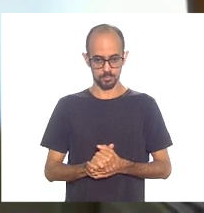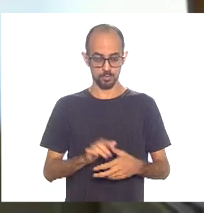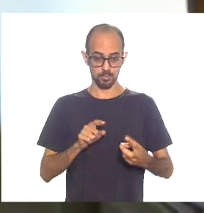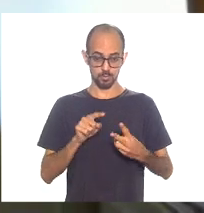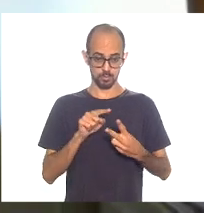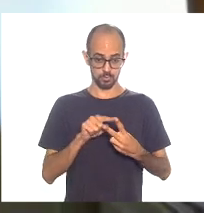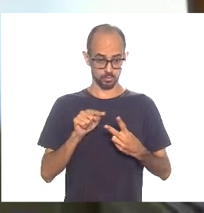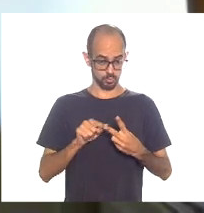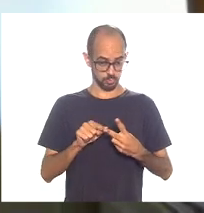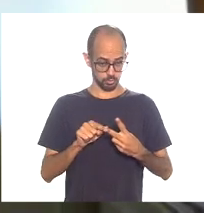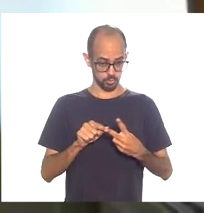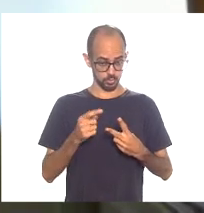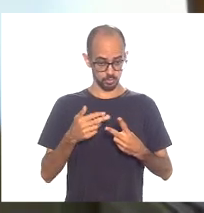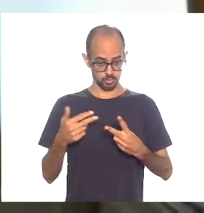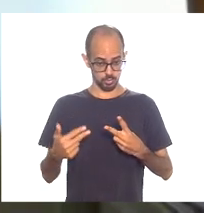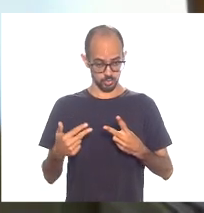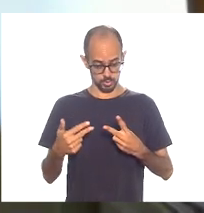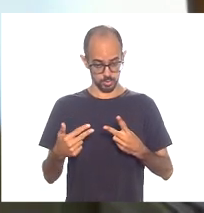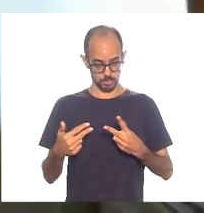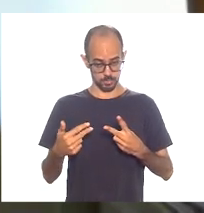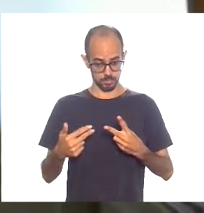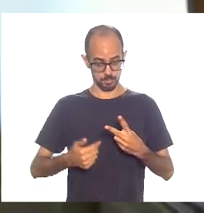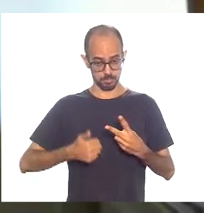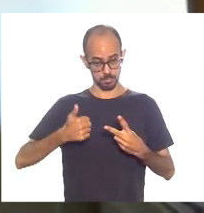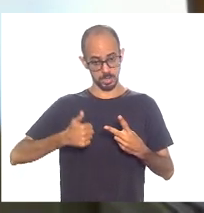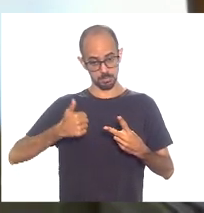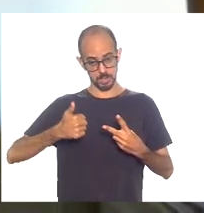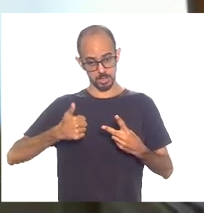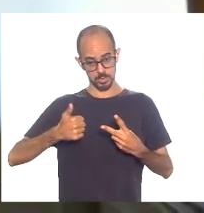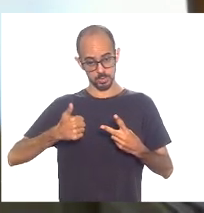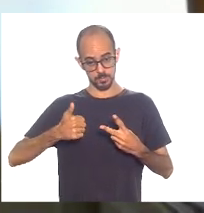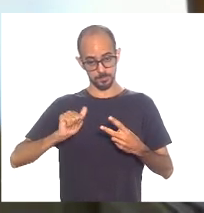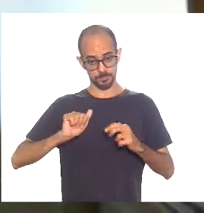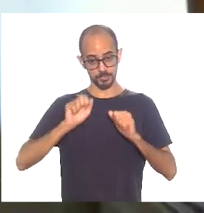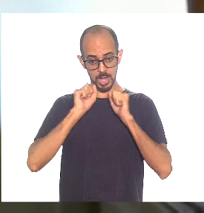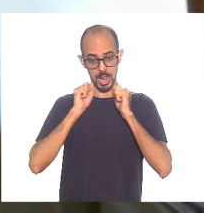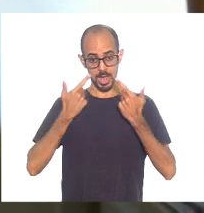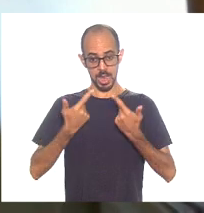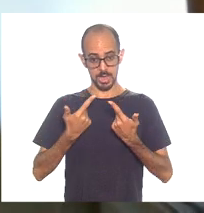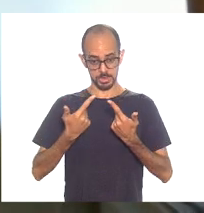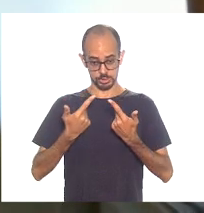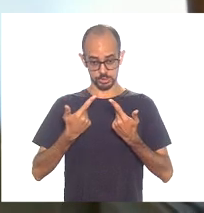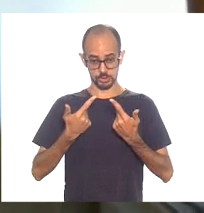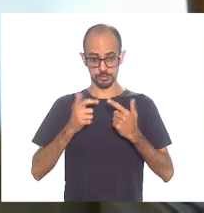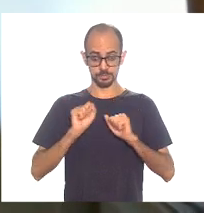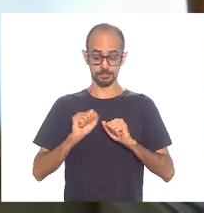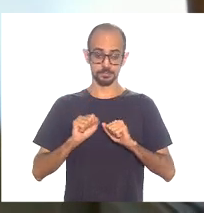duas linhas de raciocínio. A Assembleia Legislativa,